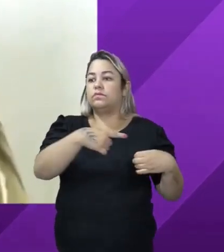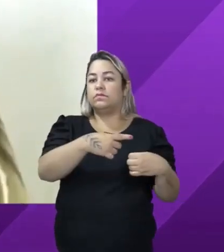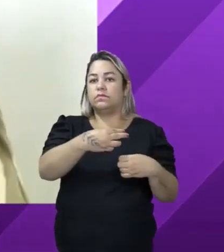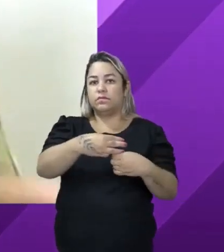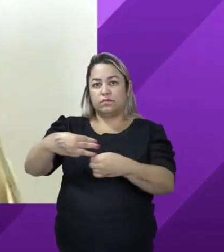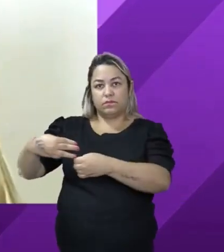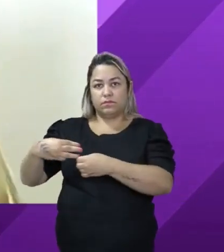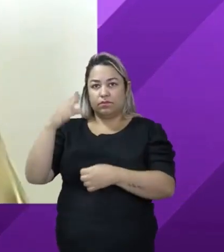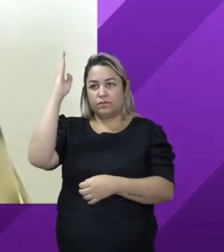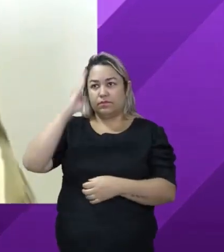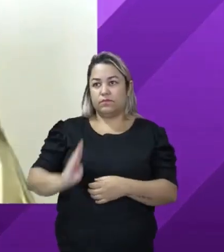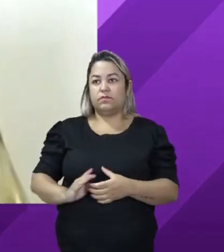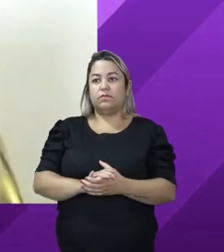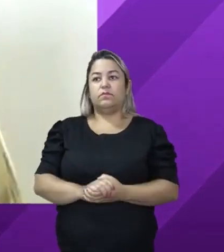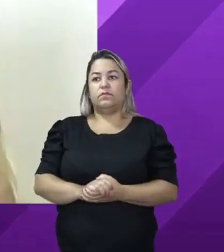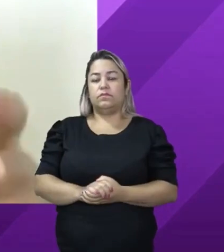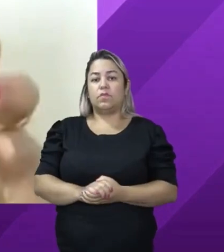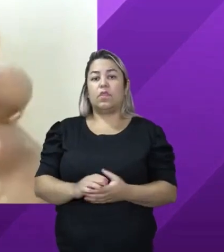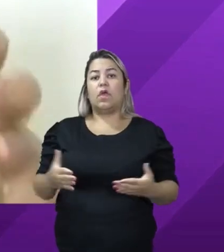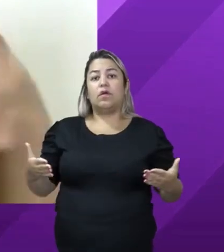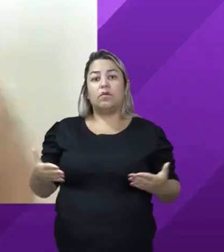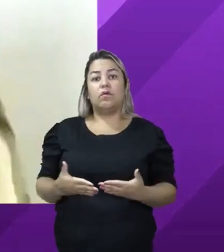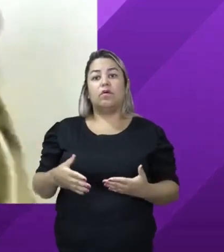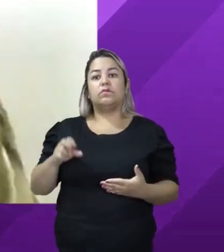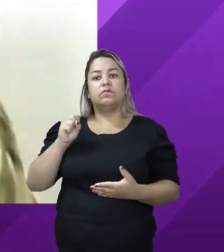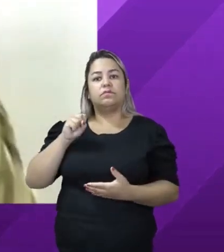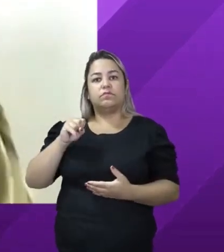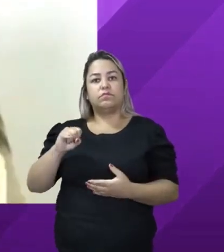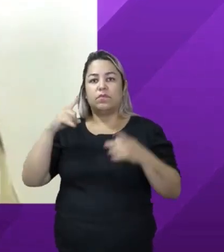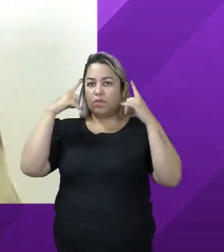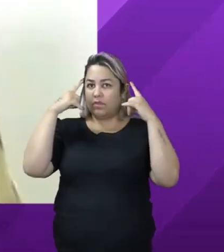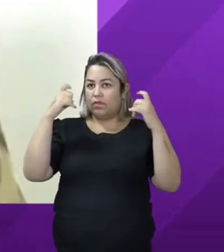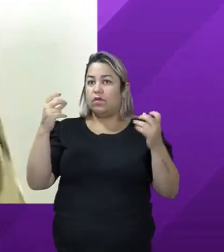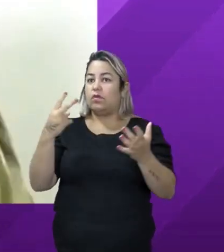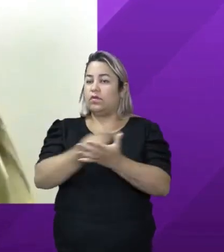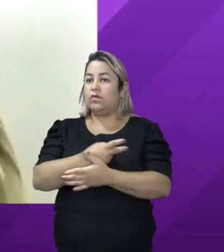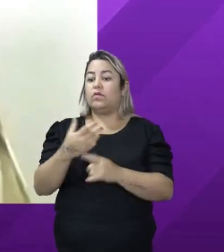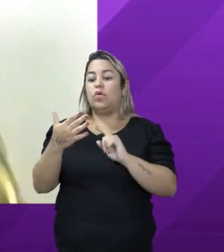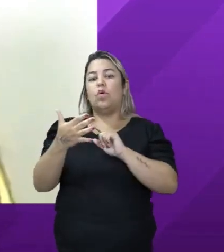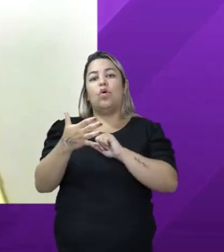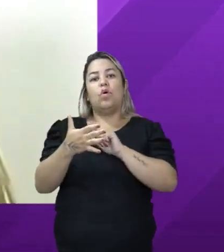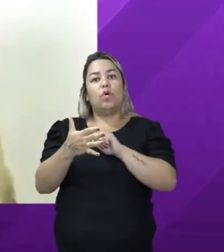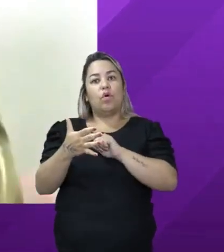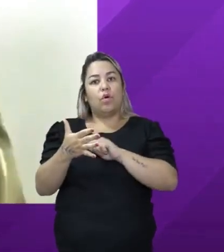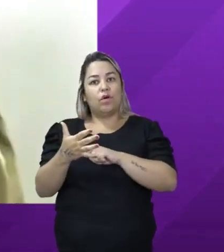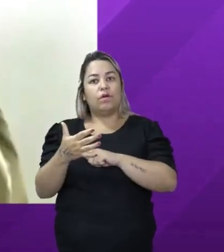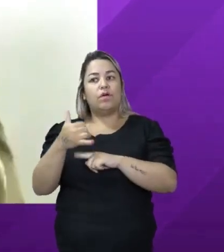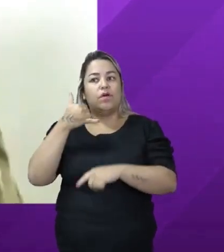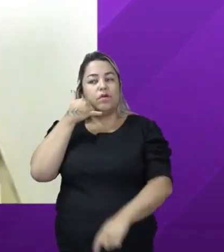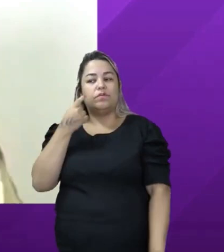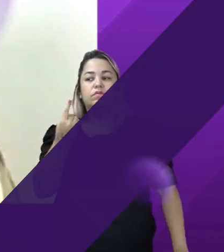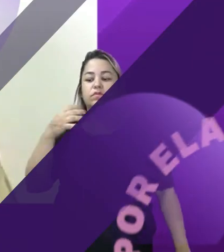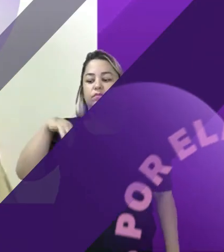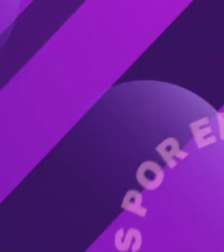Brasil. Agora, se a violência estiver acontecendo naquele momento, ligue 190 para que a viatura mais próxima